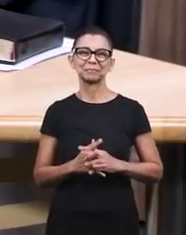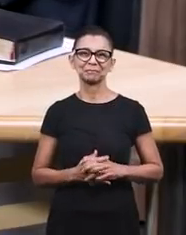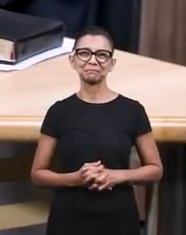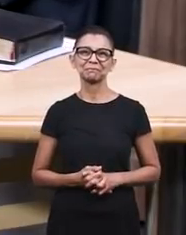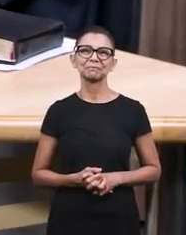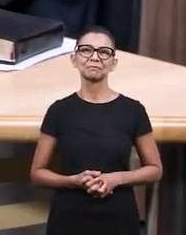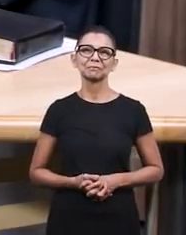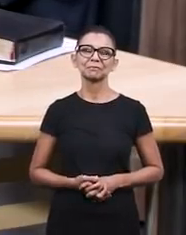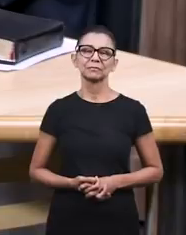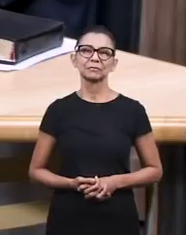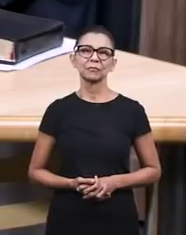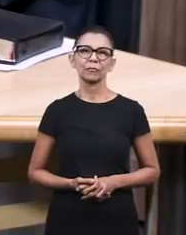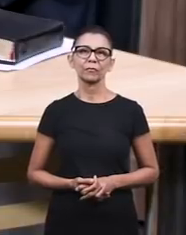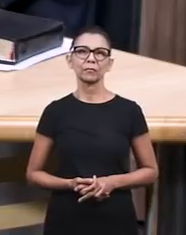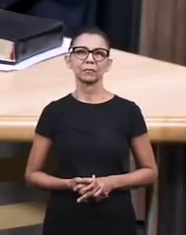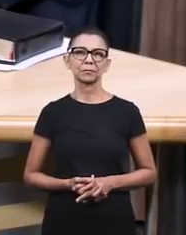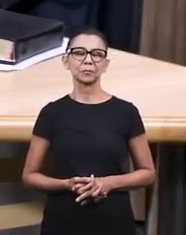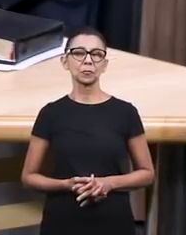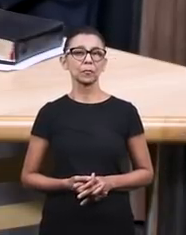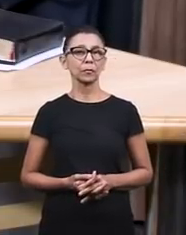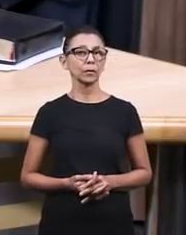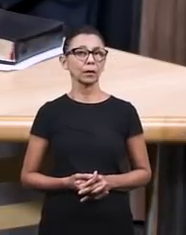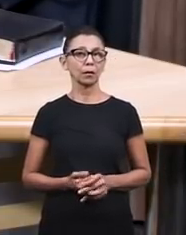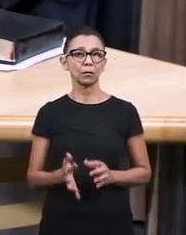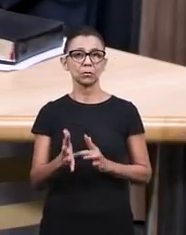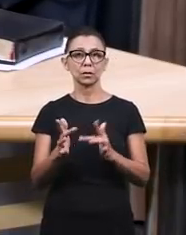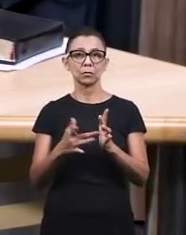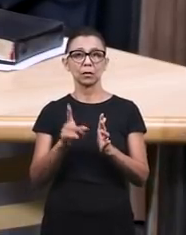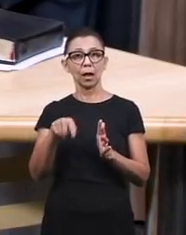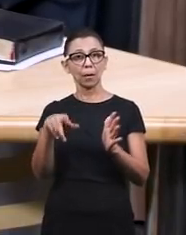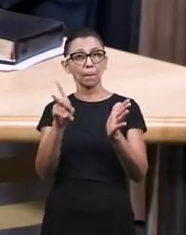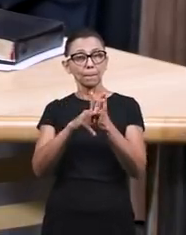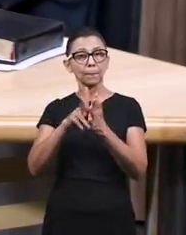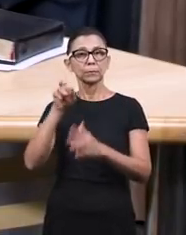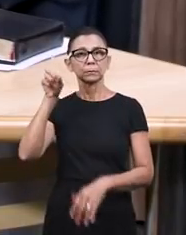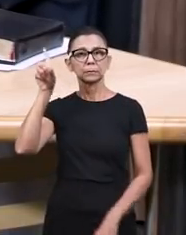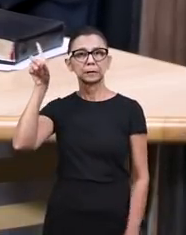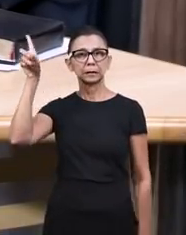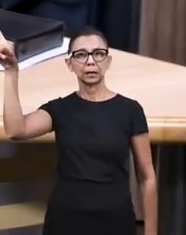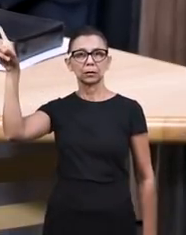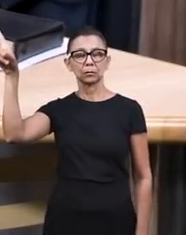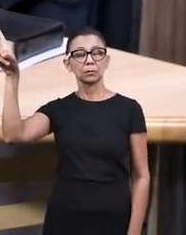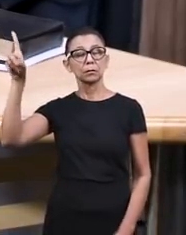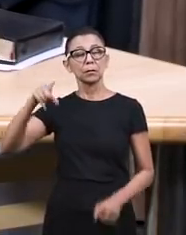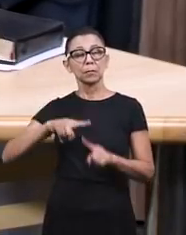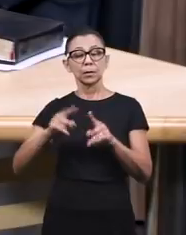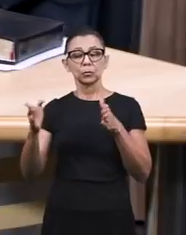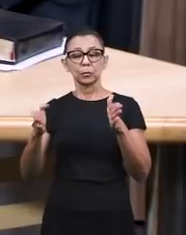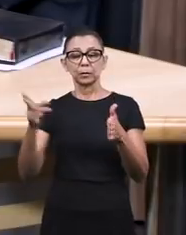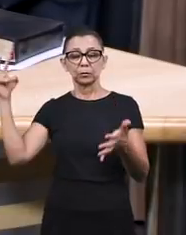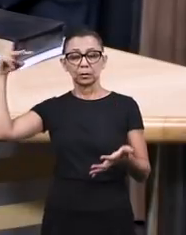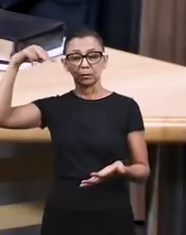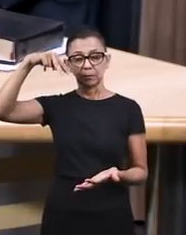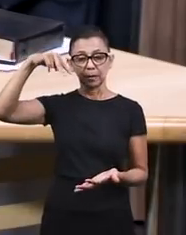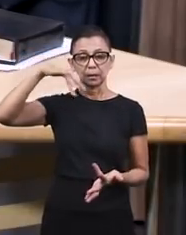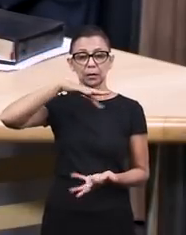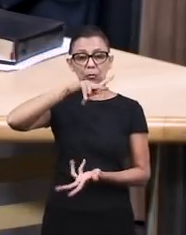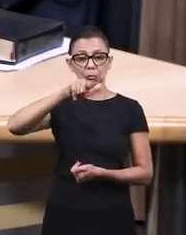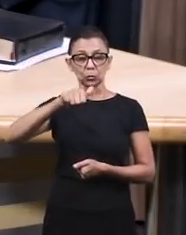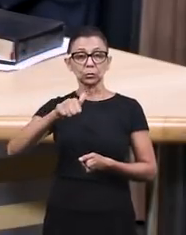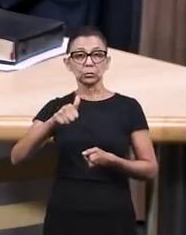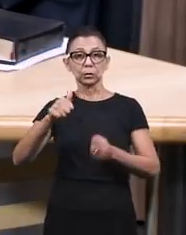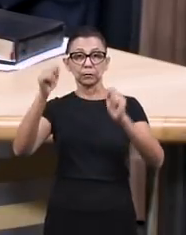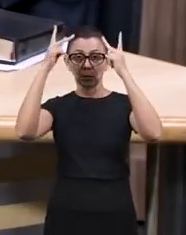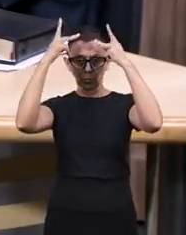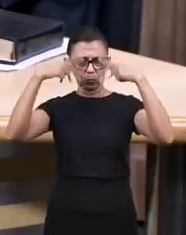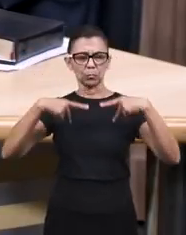E ele é Deus, mas quando ele vem ao mundo, ele toma a forma de homem.